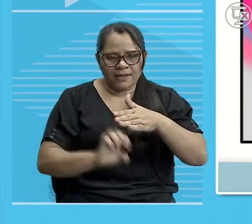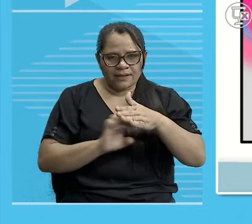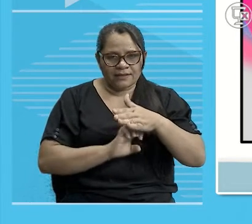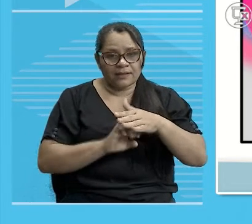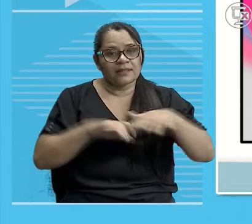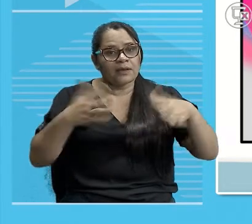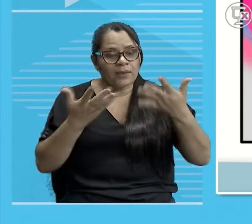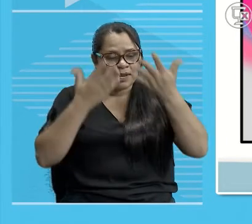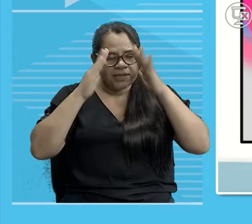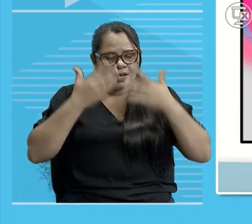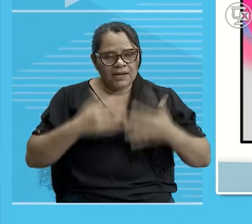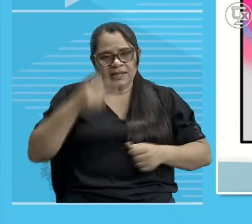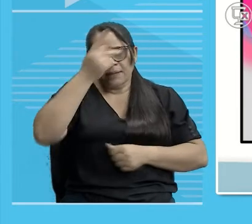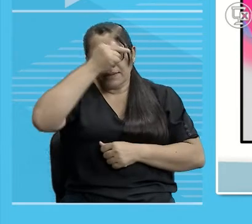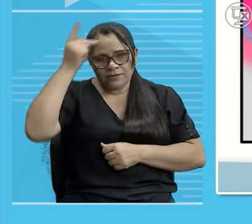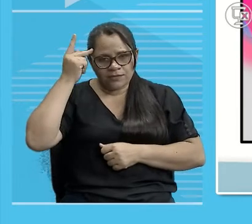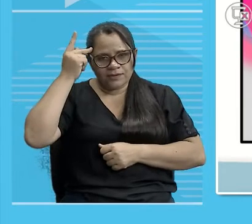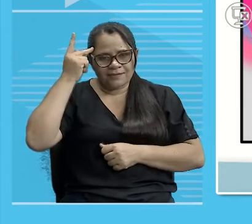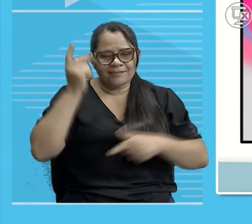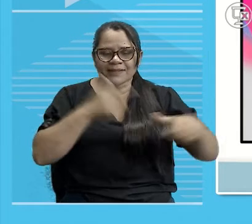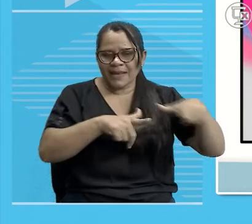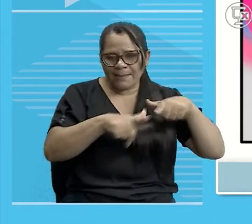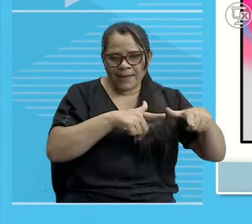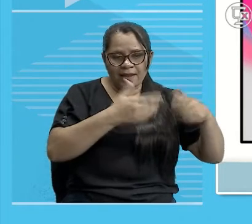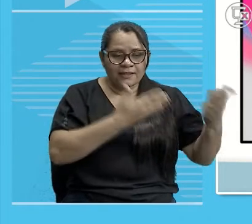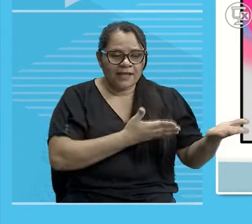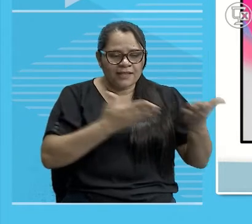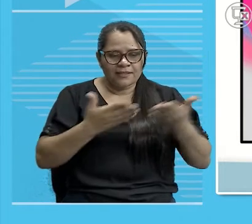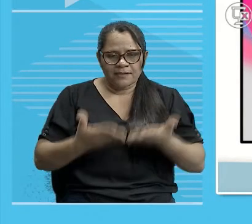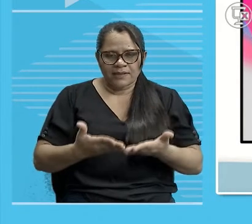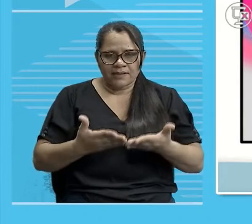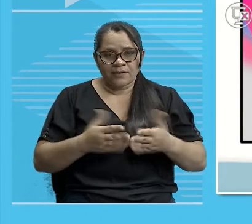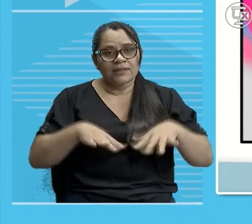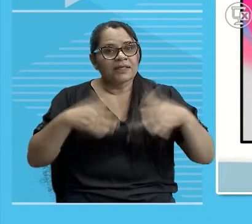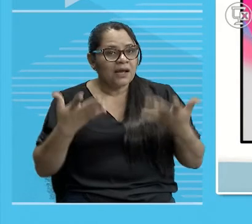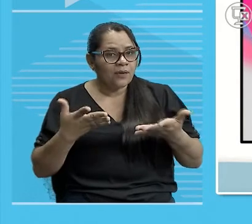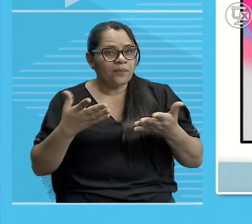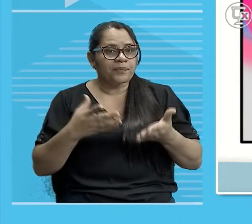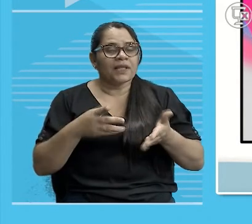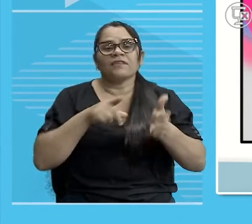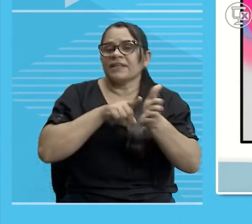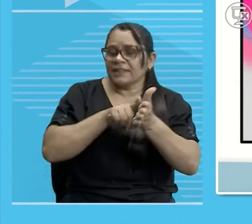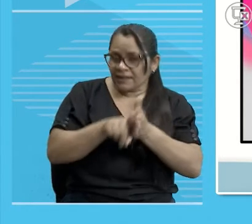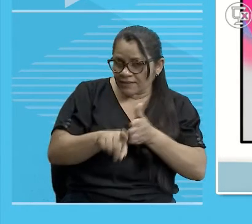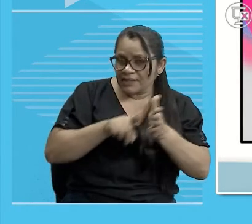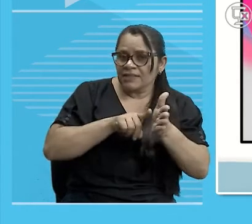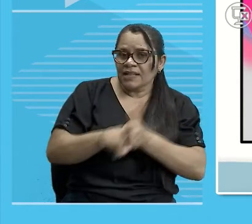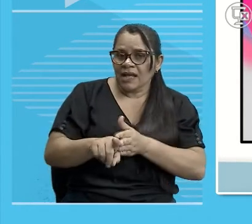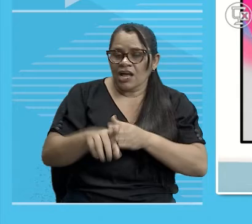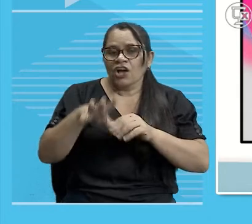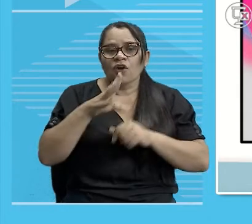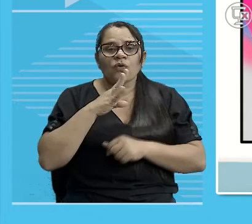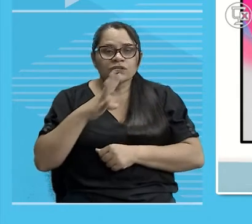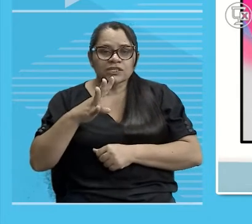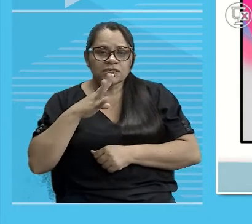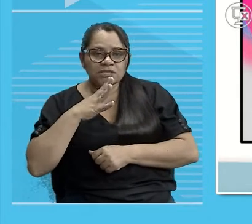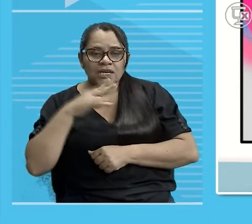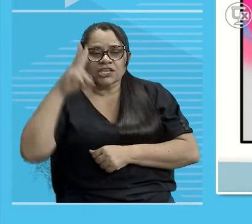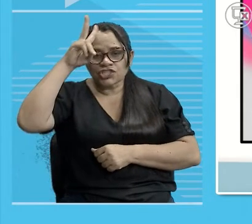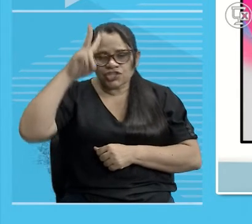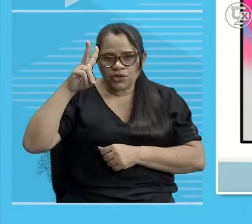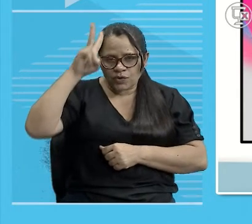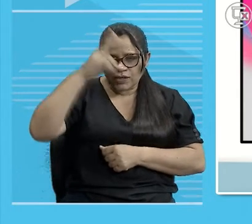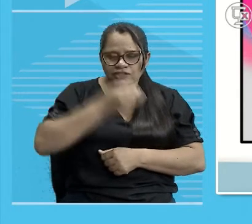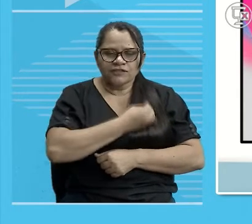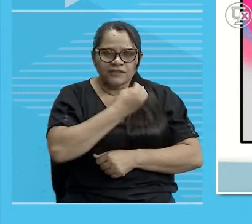recepção e ele vai fazer vai entrevistar vai conhecer a história de vida da pessoa e etc e